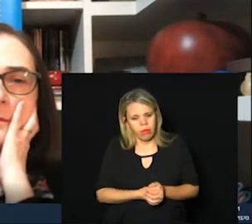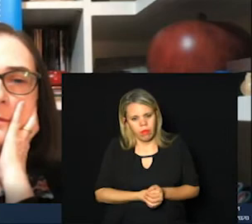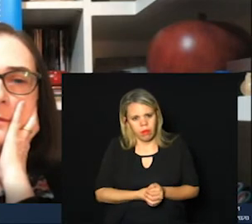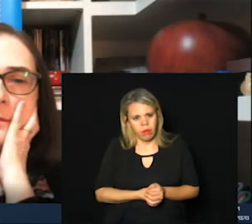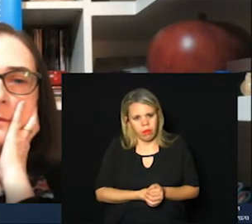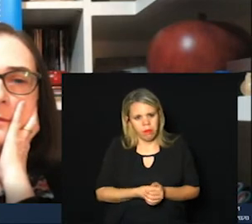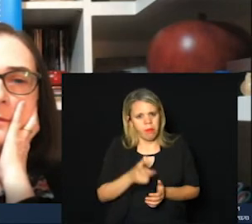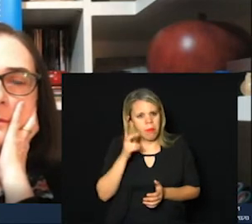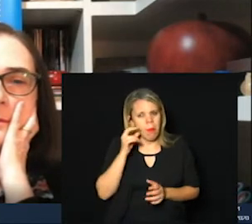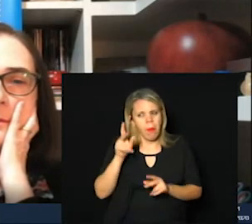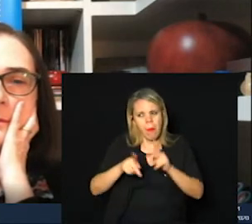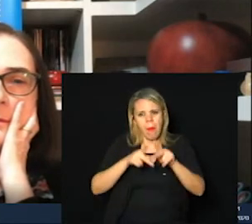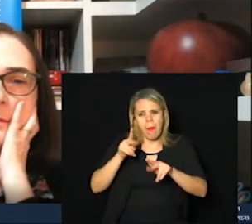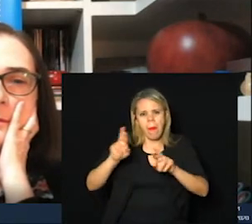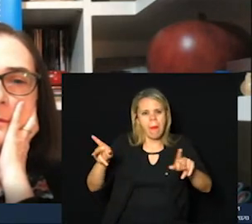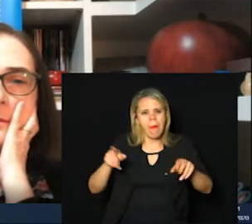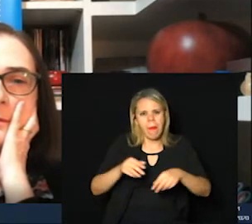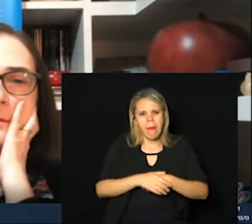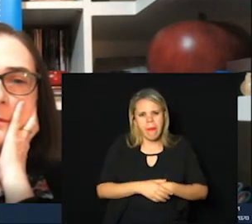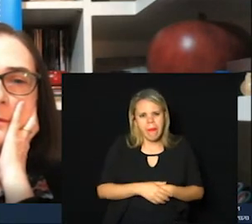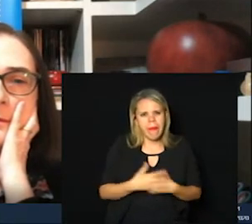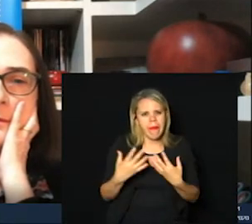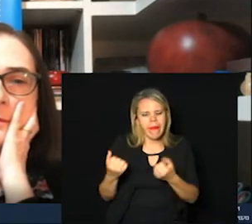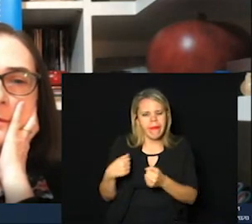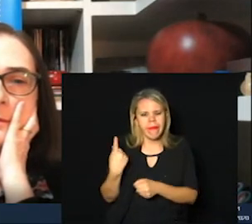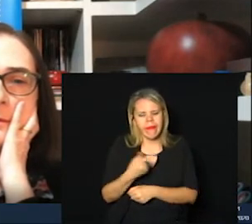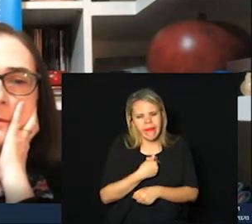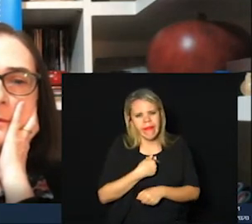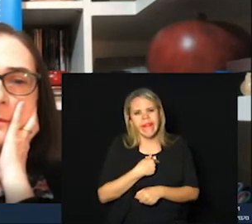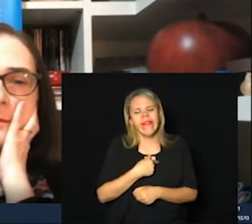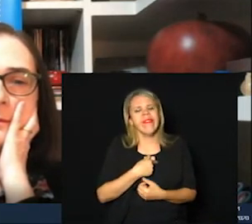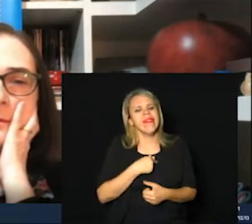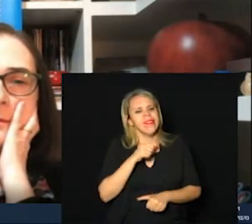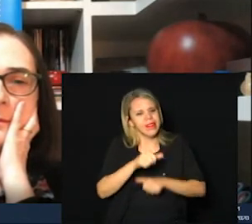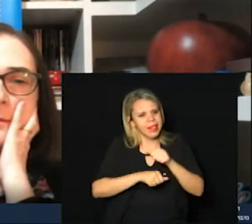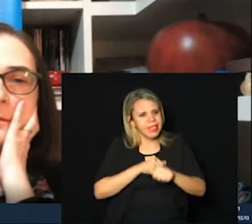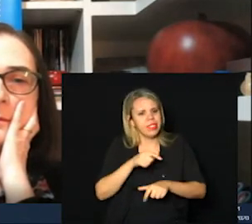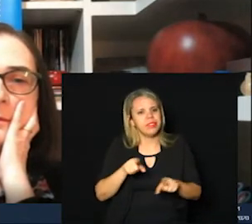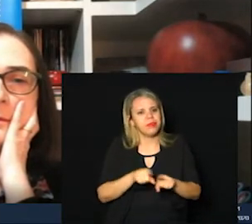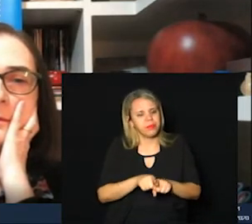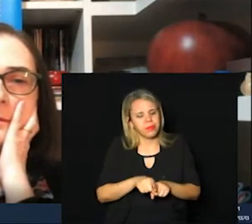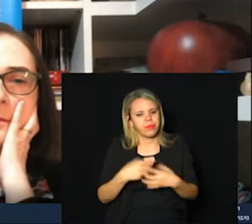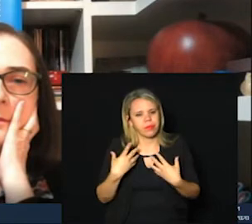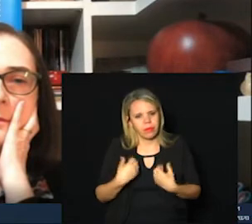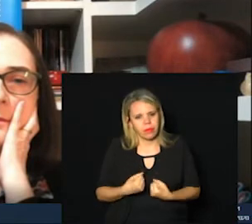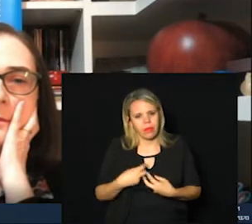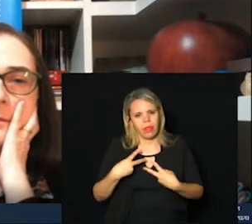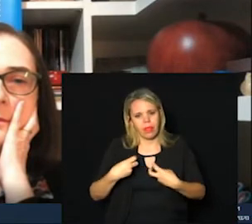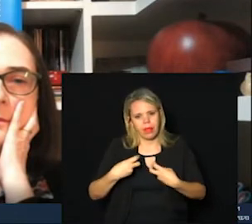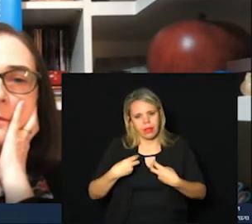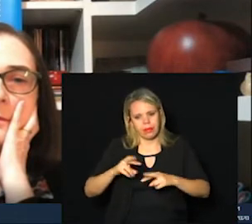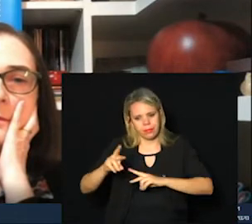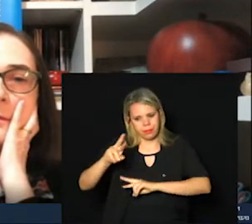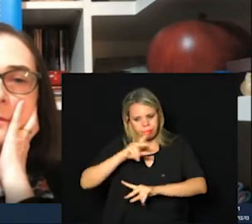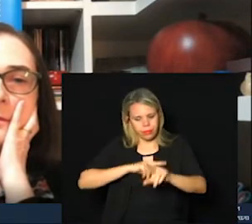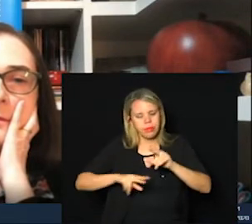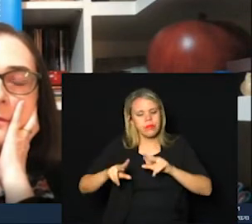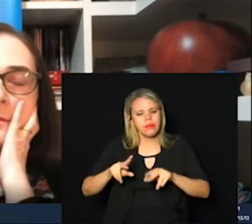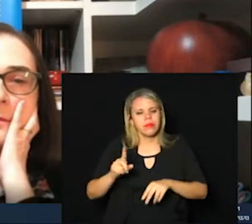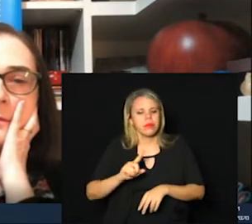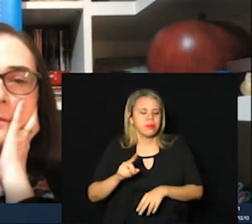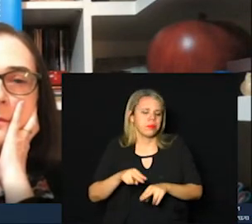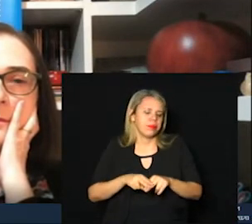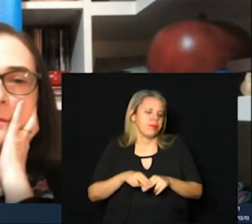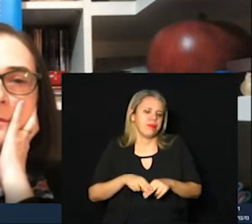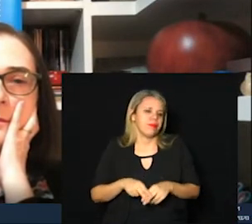o diferente, reconhecendo a nossa alteridade, que é nos reconhecer como diferentes, mas não por